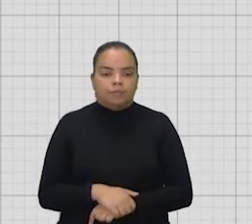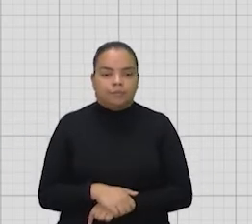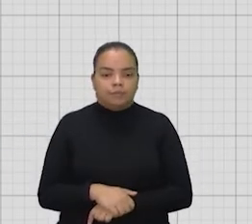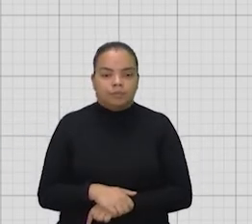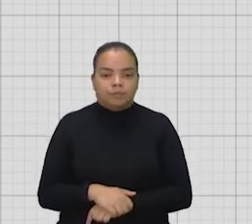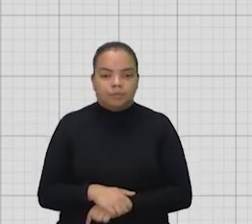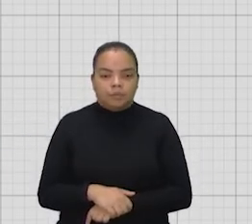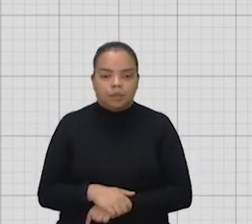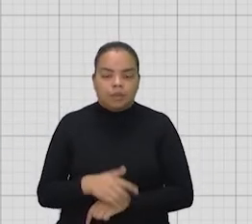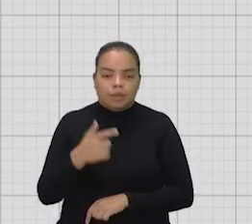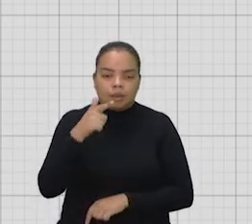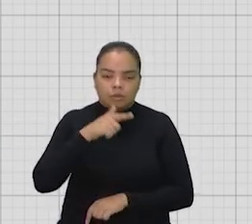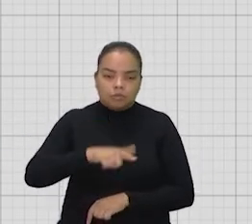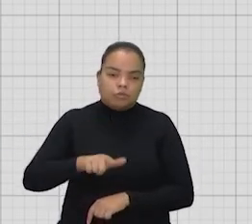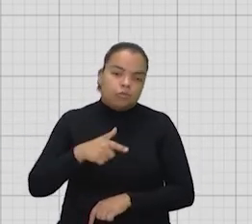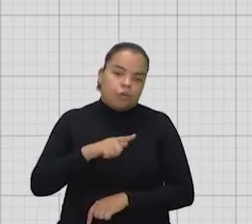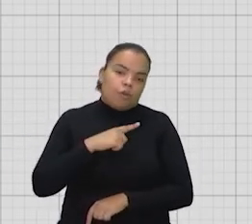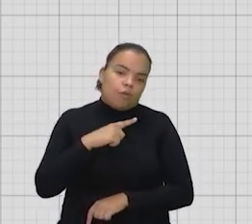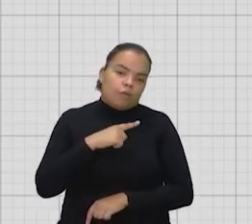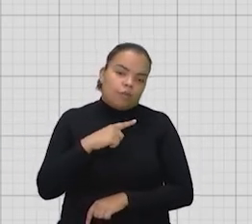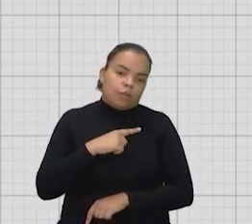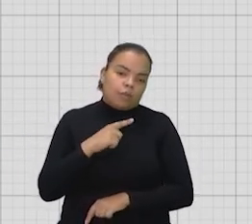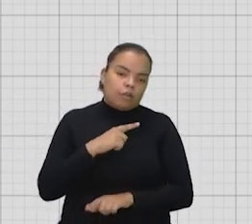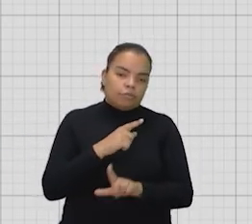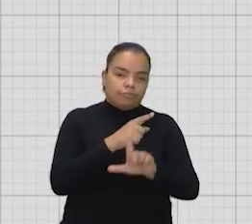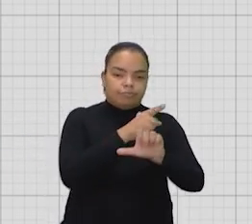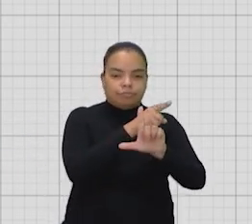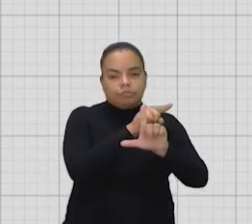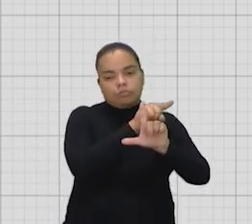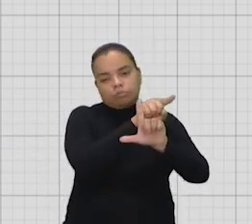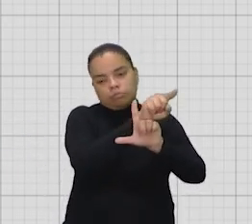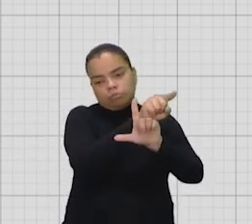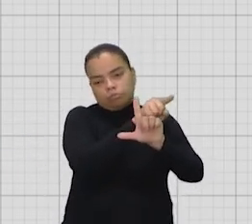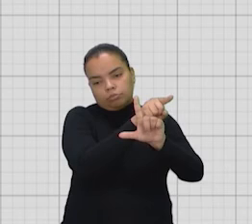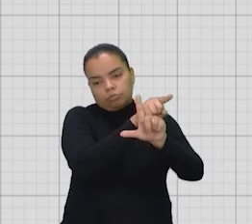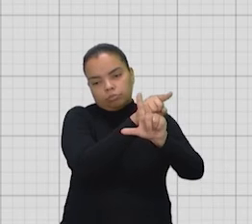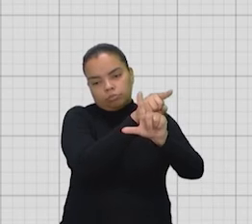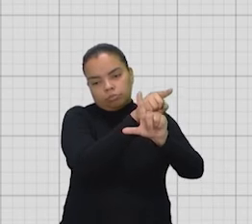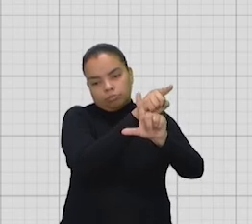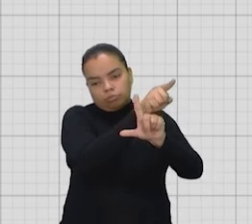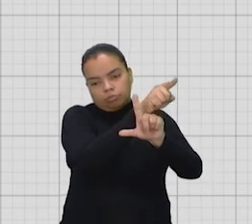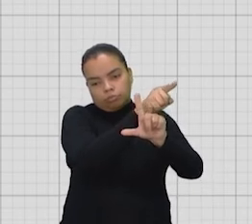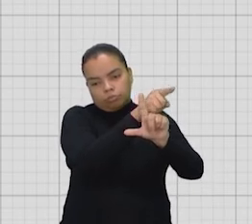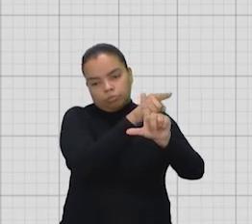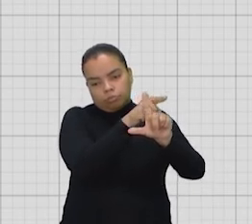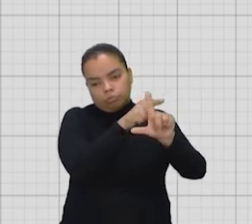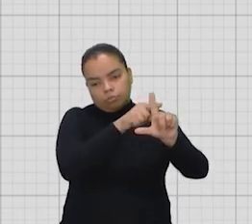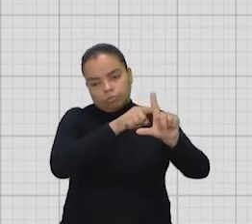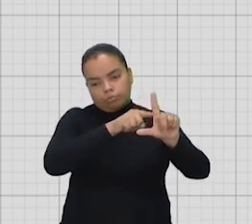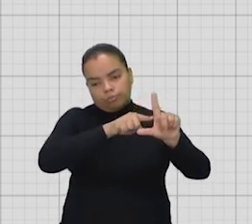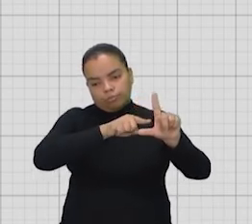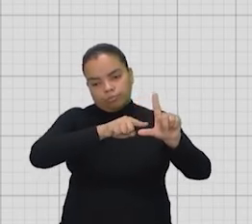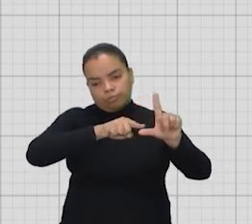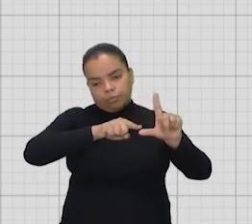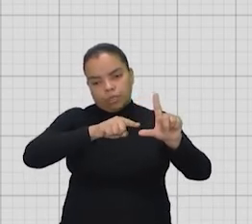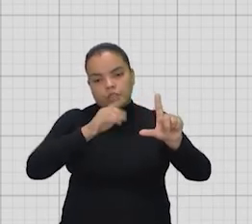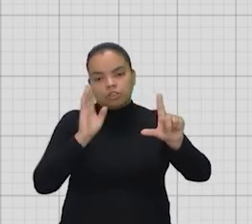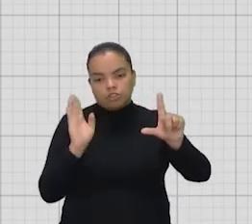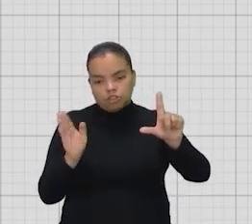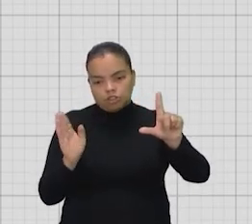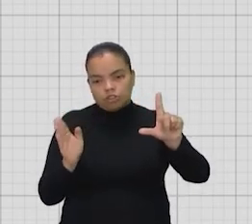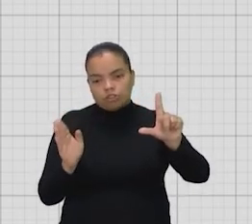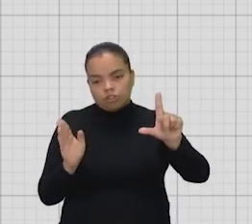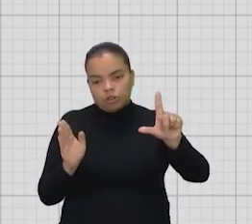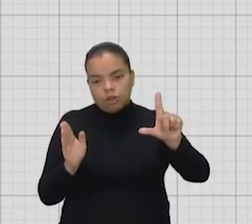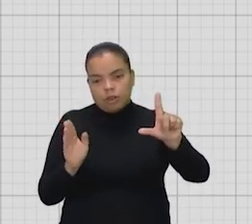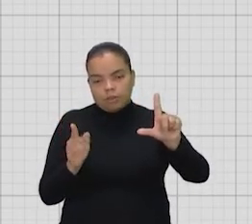Repare que, novamente, a gente tem aqui, ó, um gráfico que é essa curva que a gente já pensou, né? Ele é decrescente,